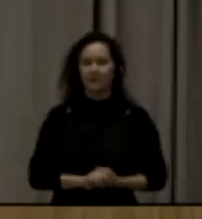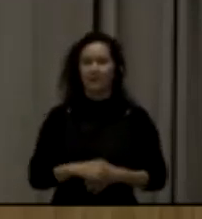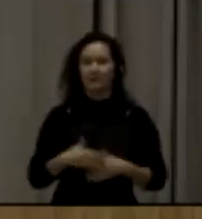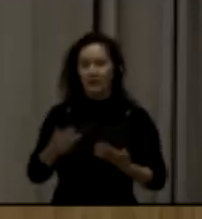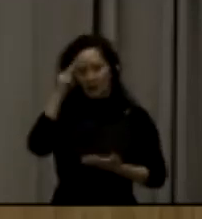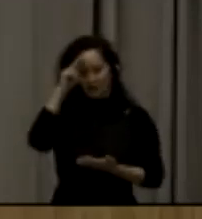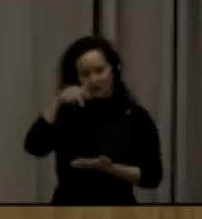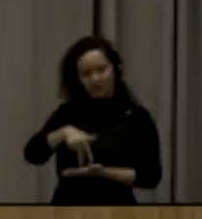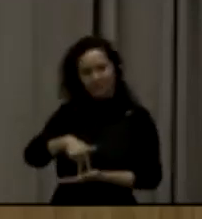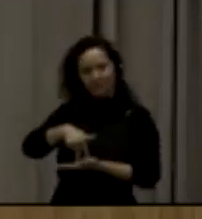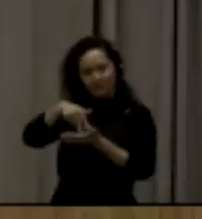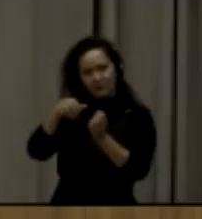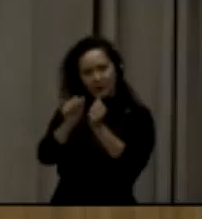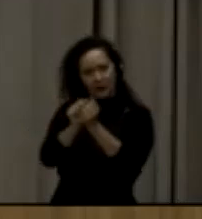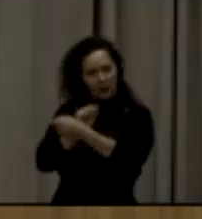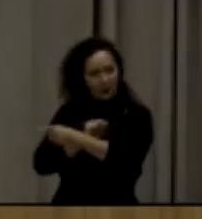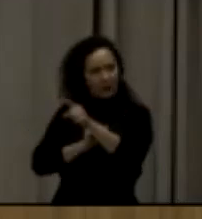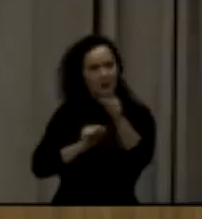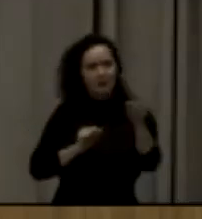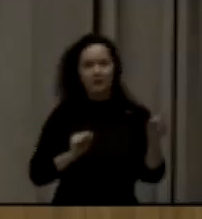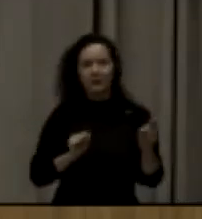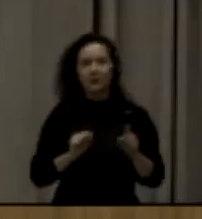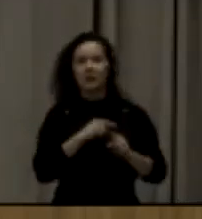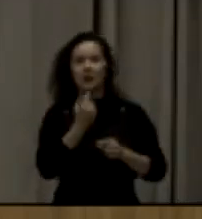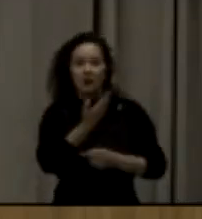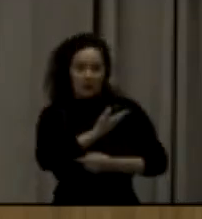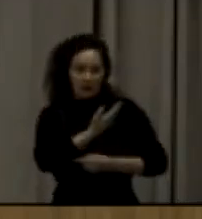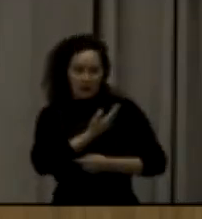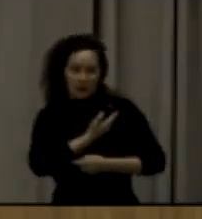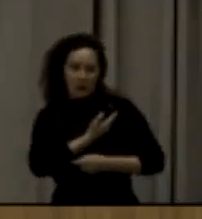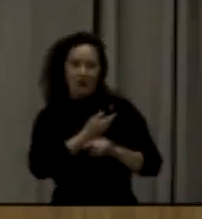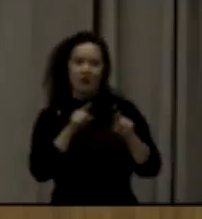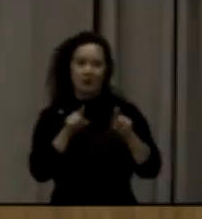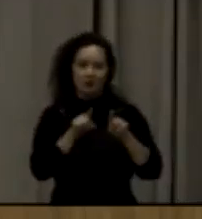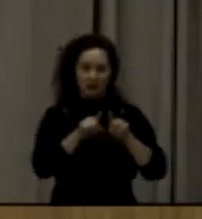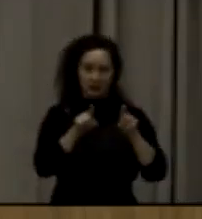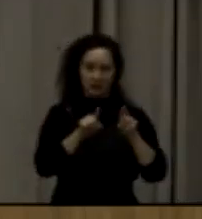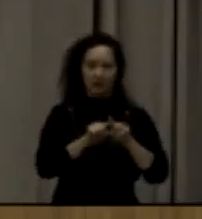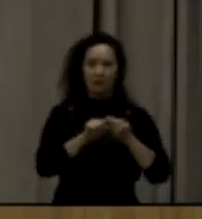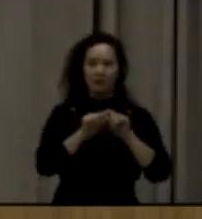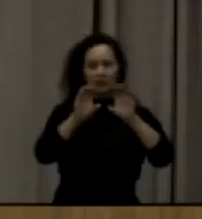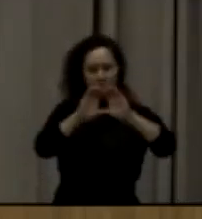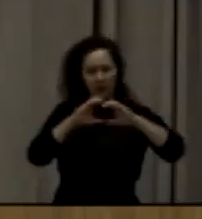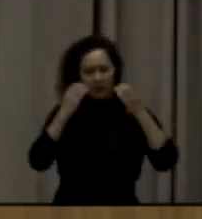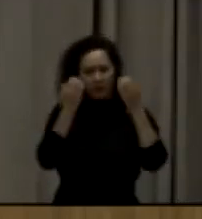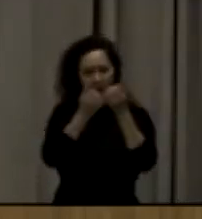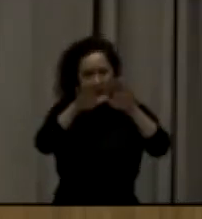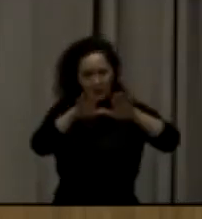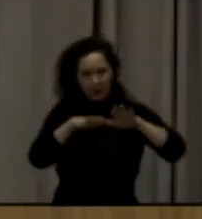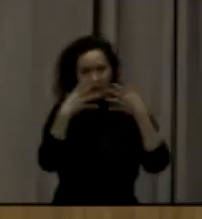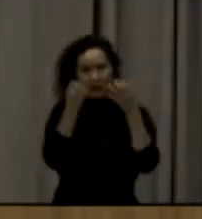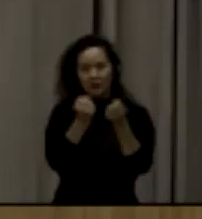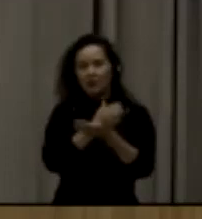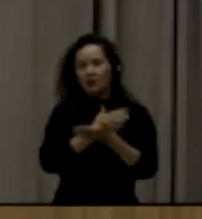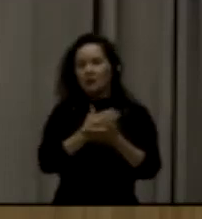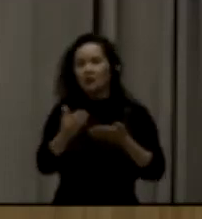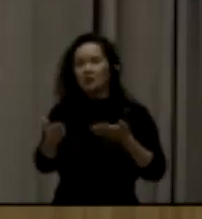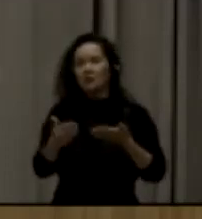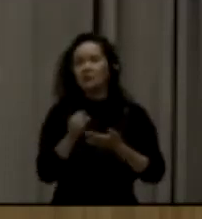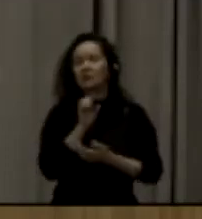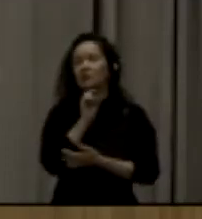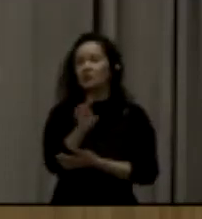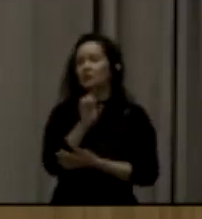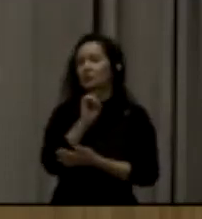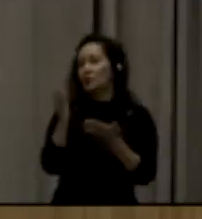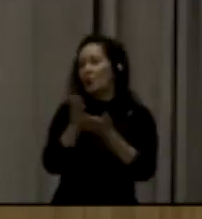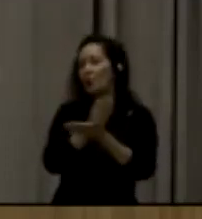justamente com vocês, de acordo com os nossos colegas também, conferencista, e vamos fazer